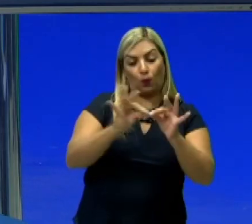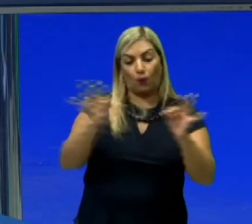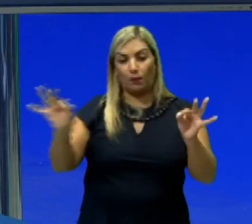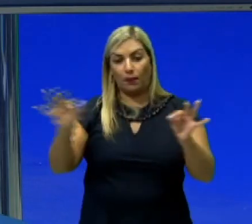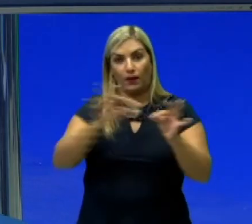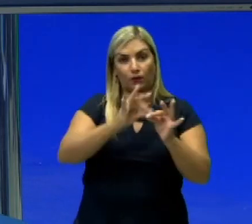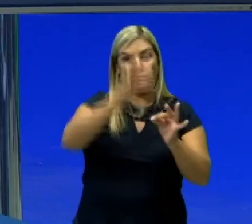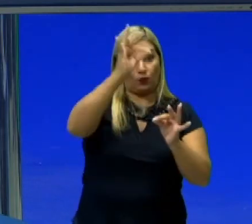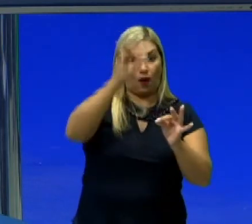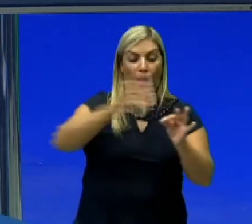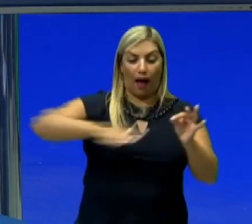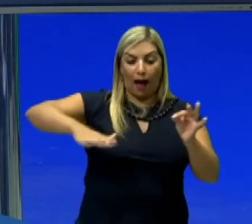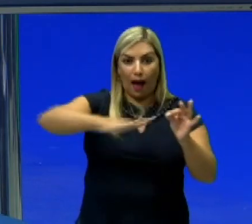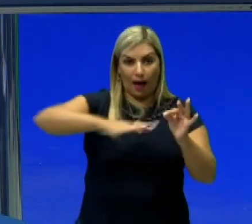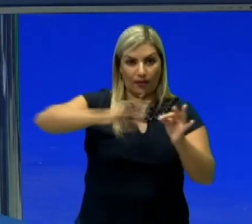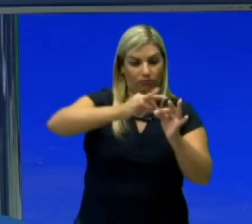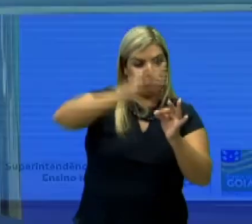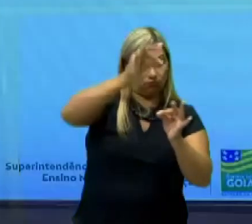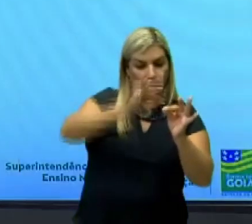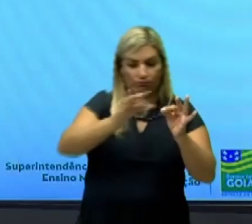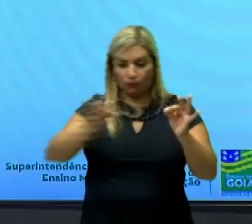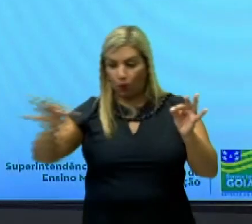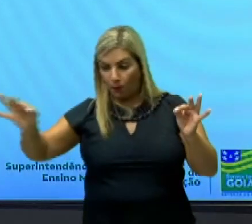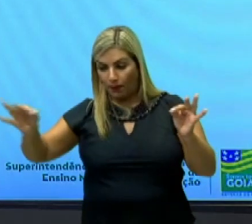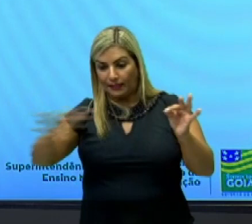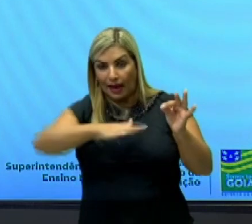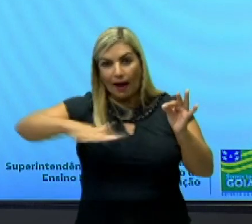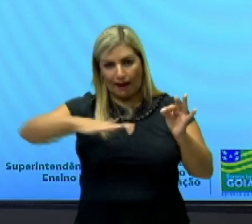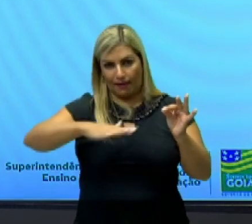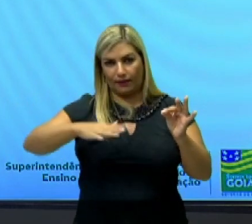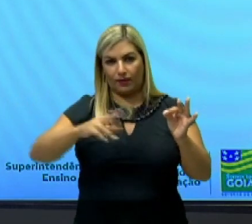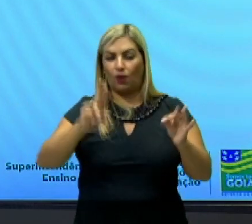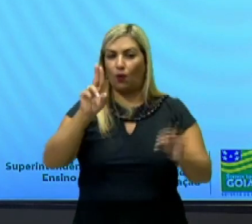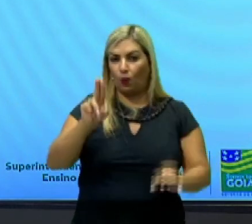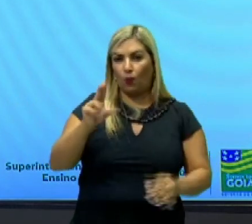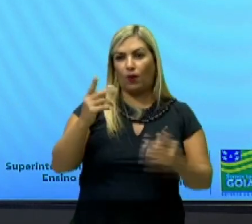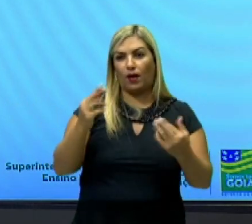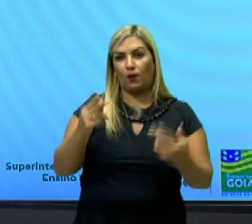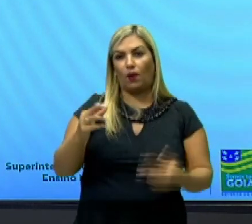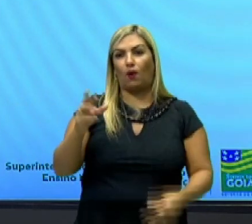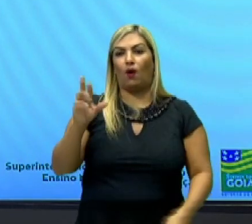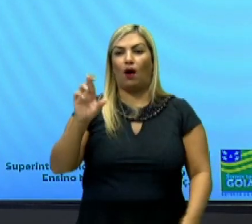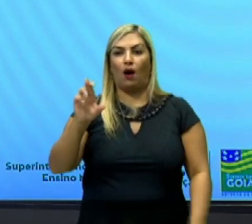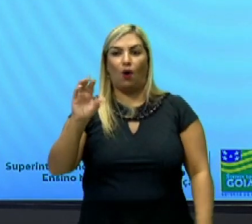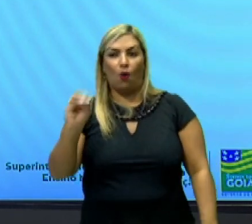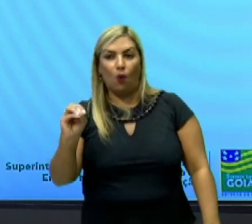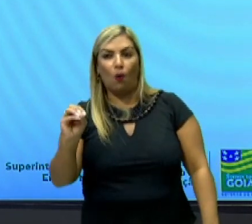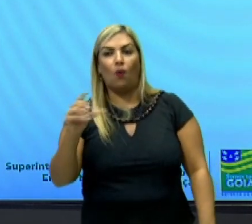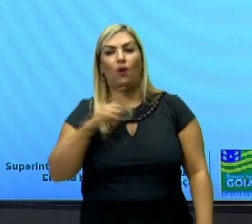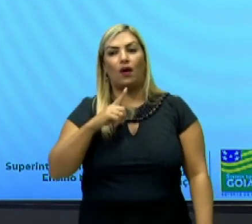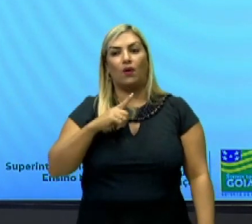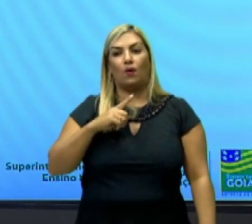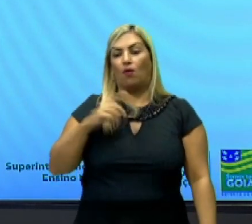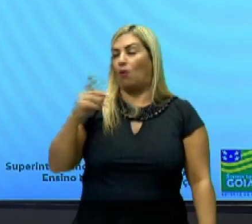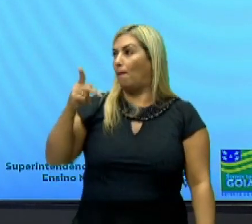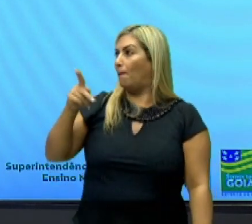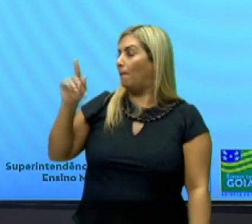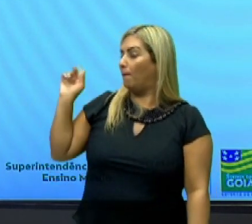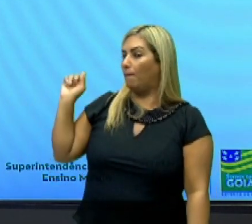área, ok? E aí eu teria U igual a ρ L sobre A,